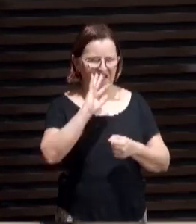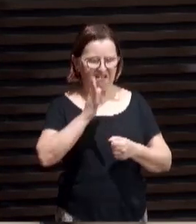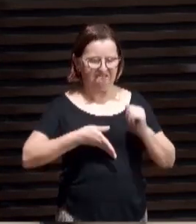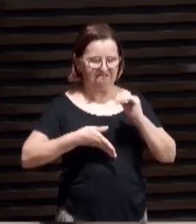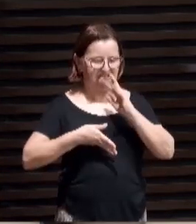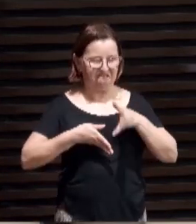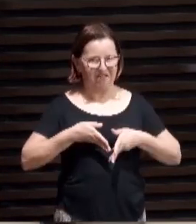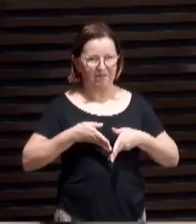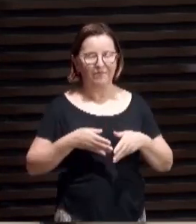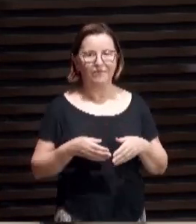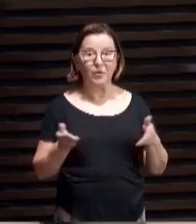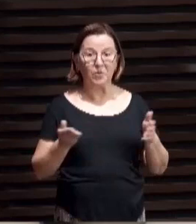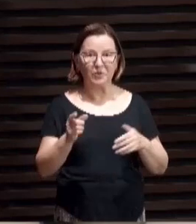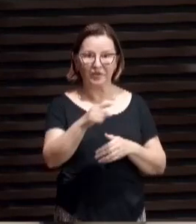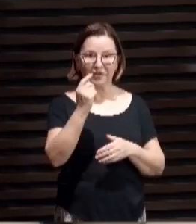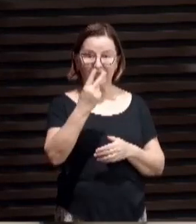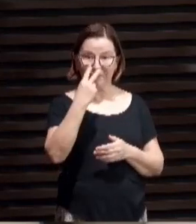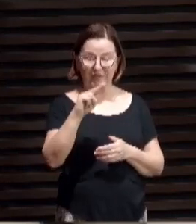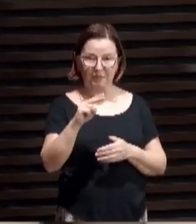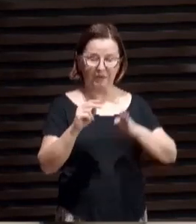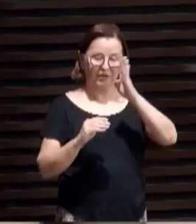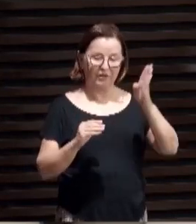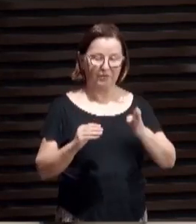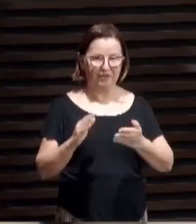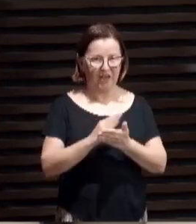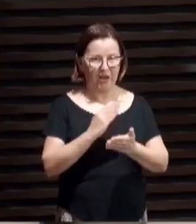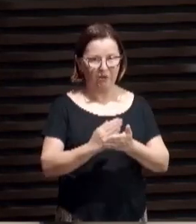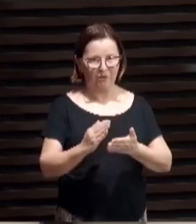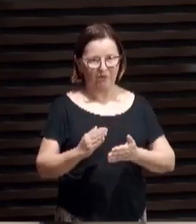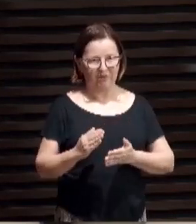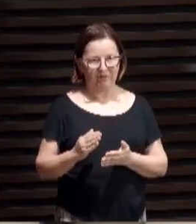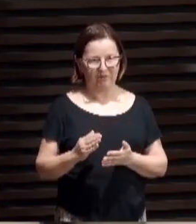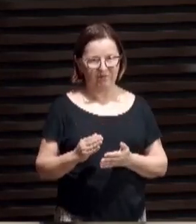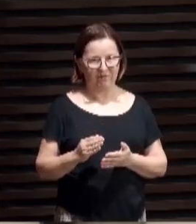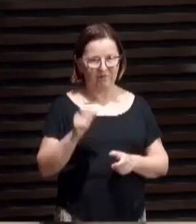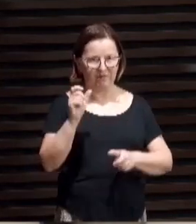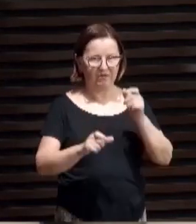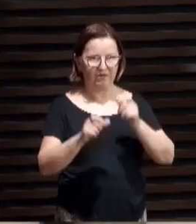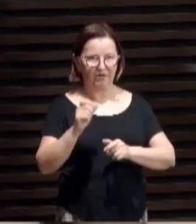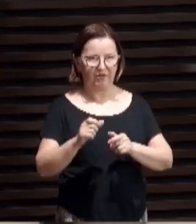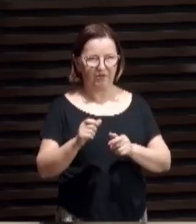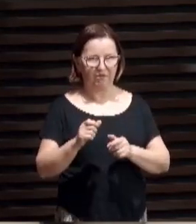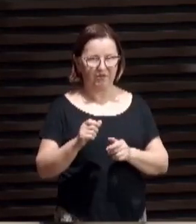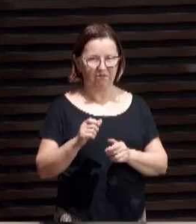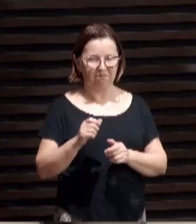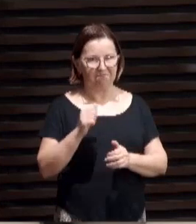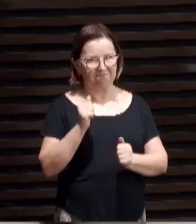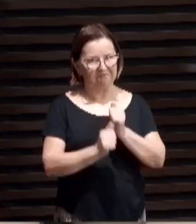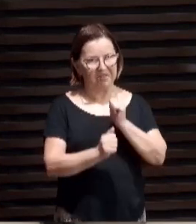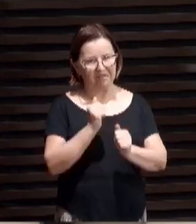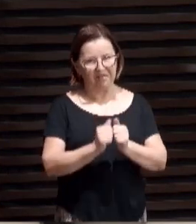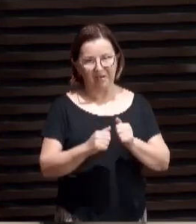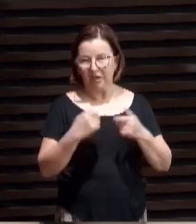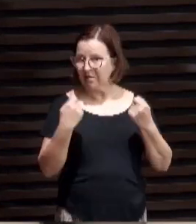Hoje a gente tem assistido aqui no Brasil alguns julgadores que não precisam de testemunhas.